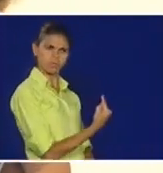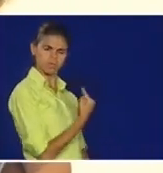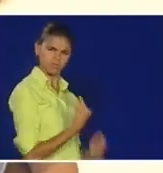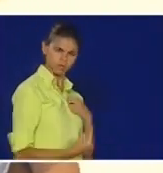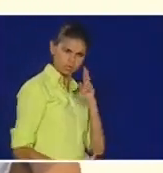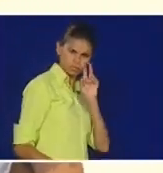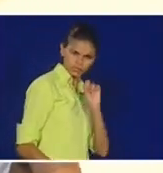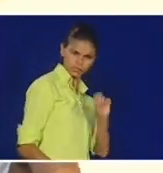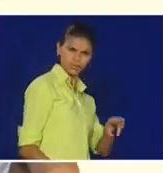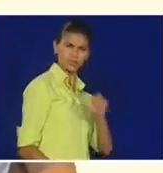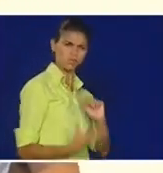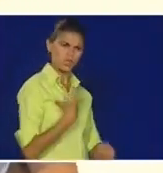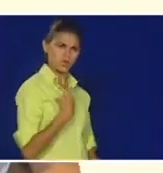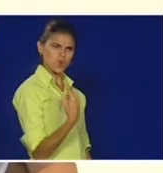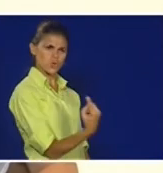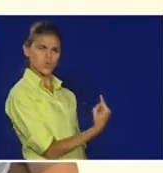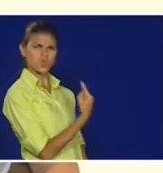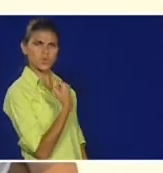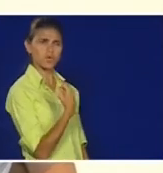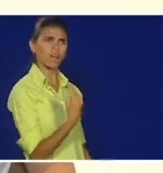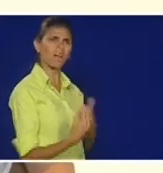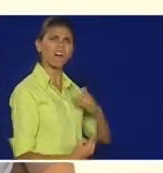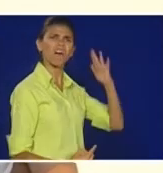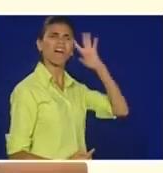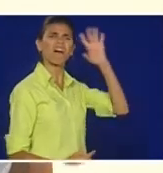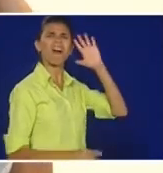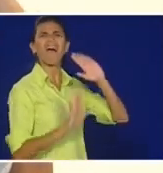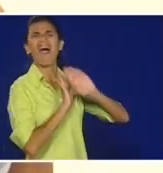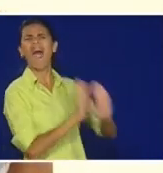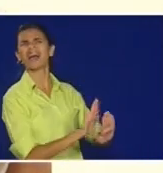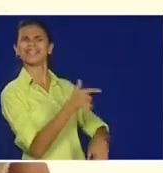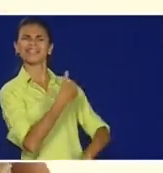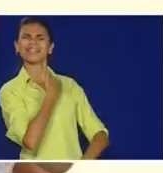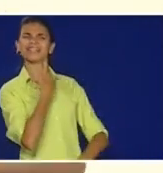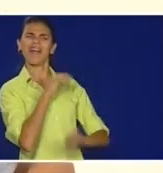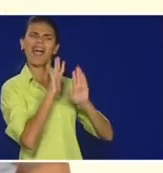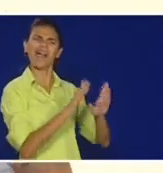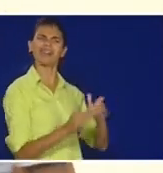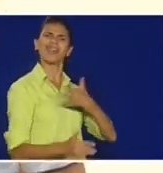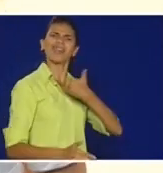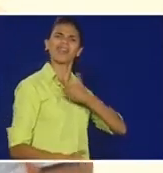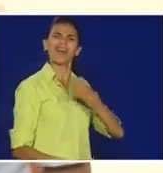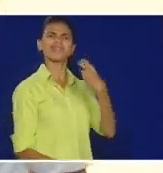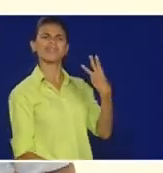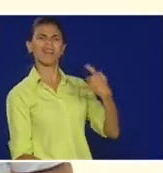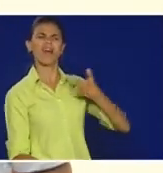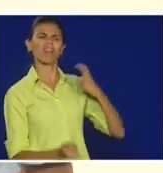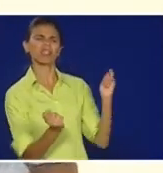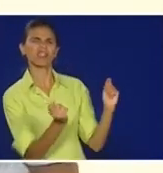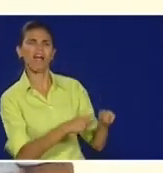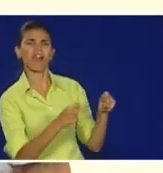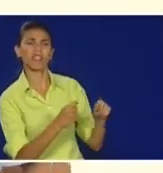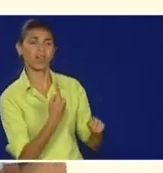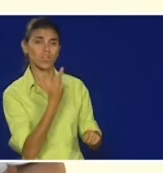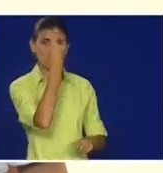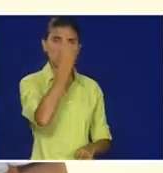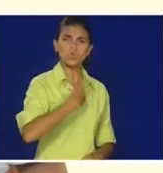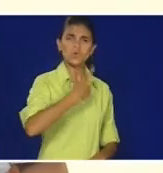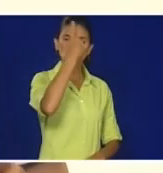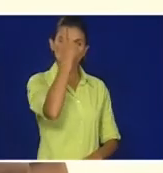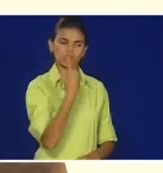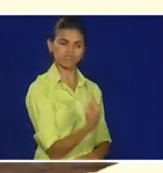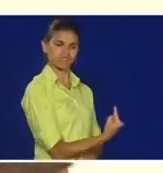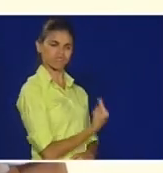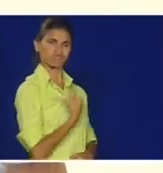gente atribuía? Atribuía isso à faixa etária dele, que até 3 anos de idade, as crianças costumam brincar sozinhas,